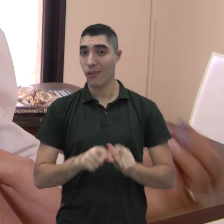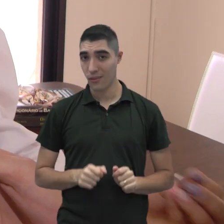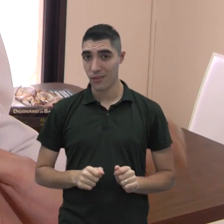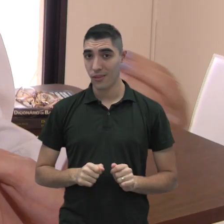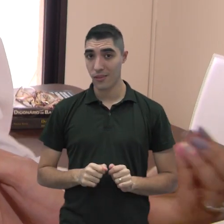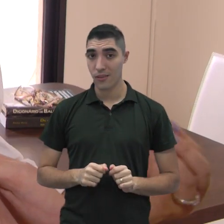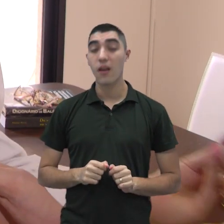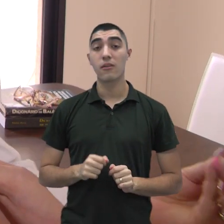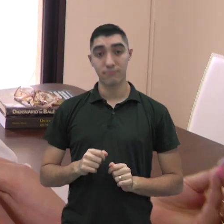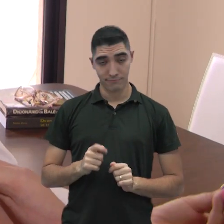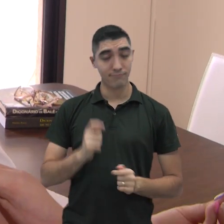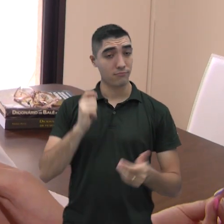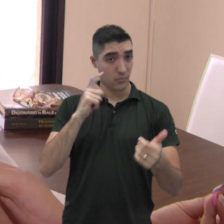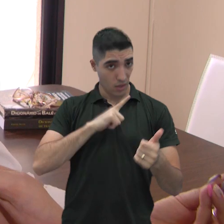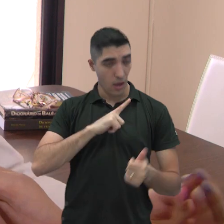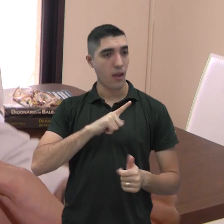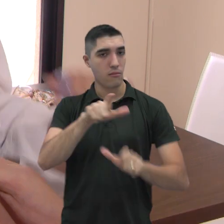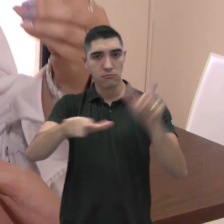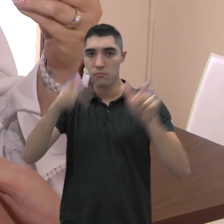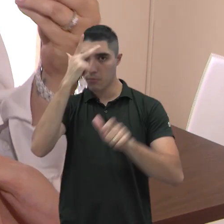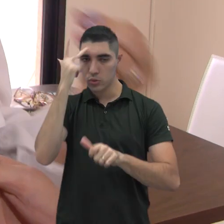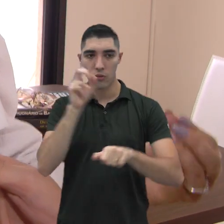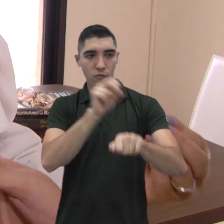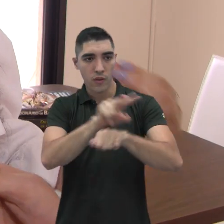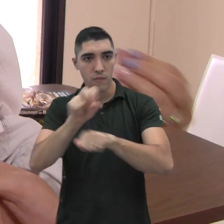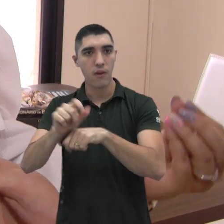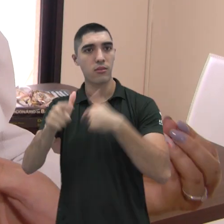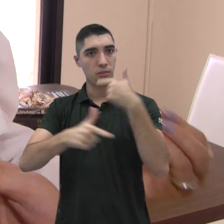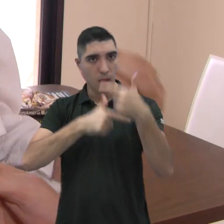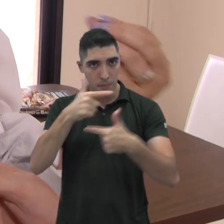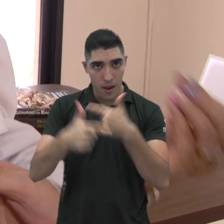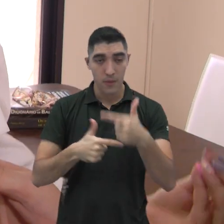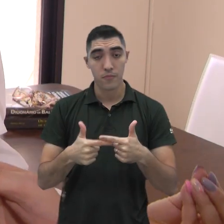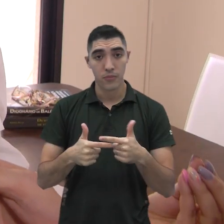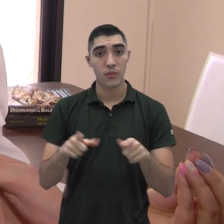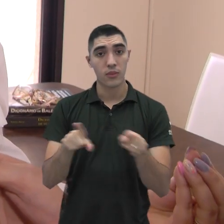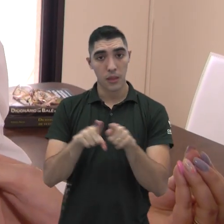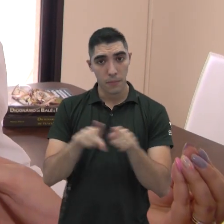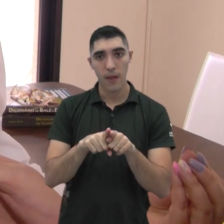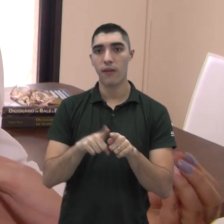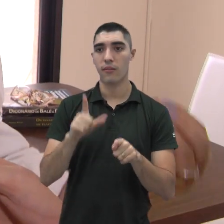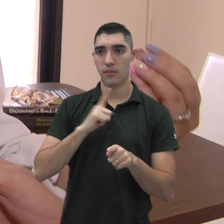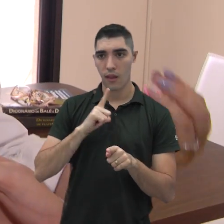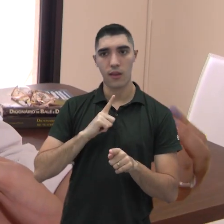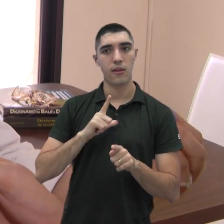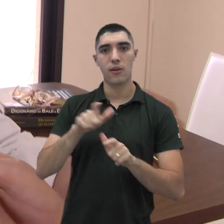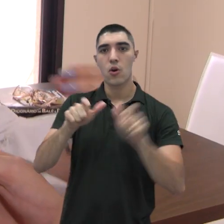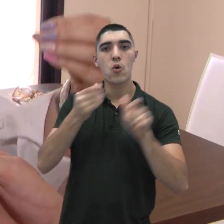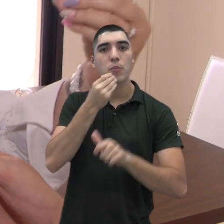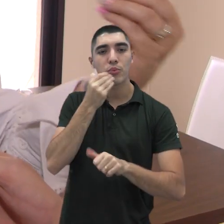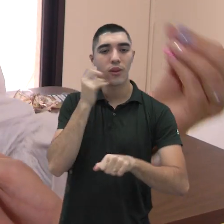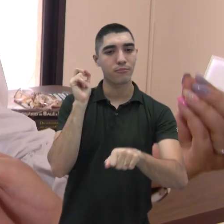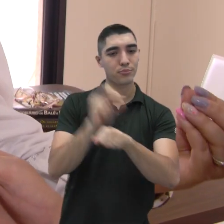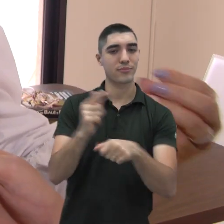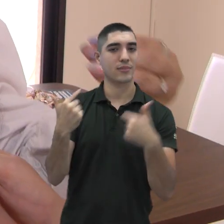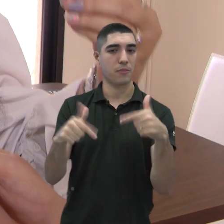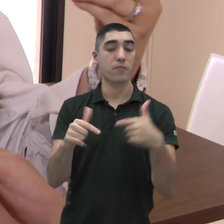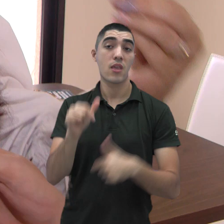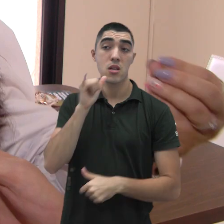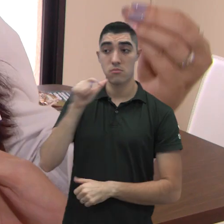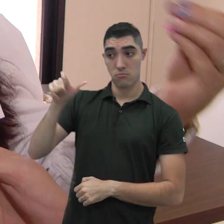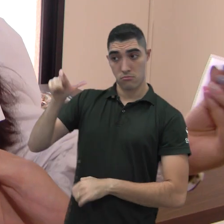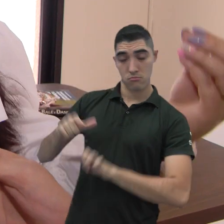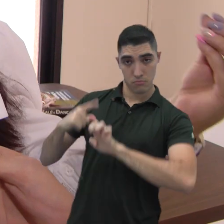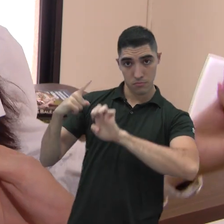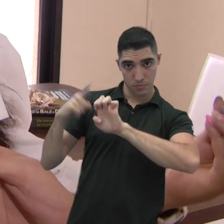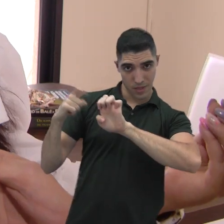A cultura também gera renda. A cultura também gera emprego. Então, assim, o empresário, através